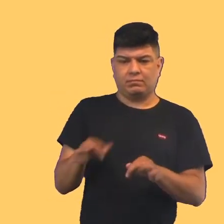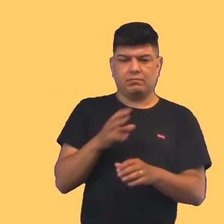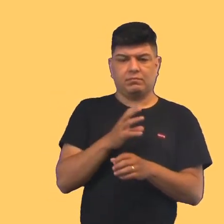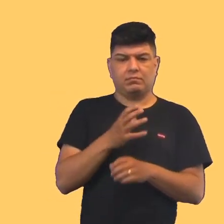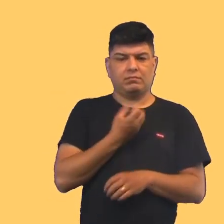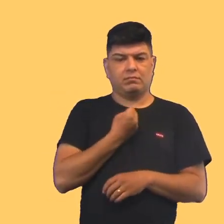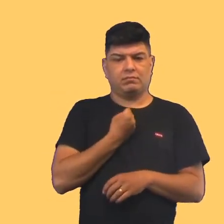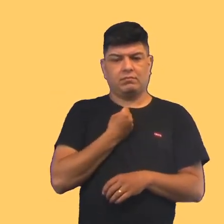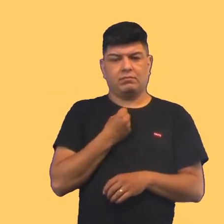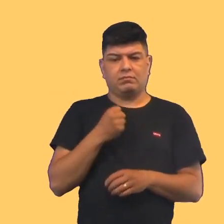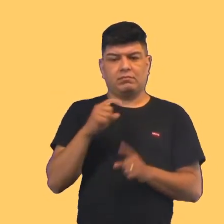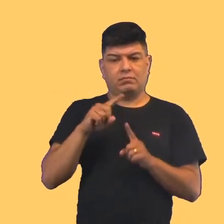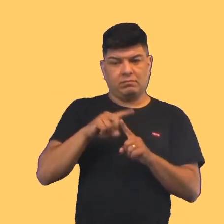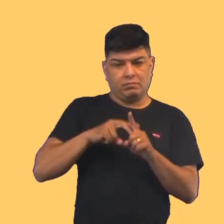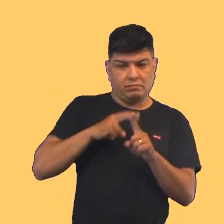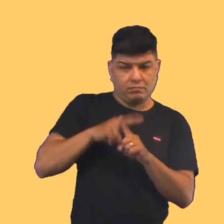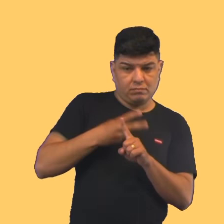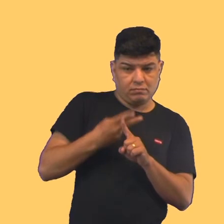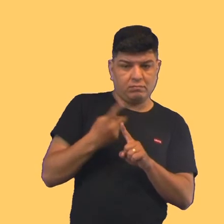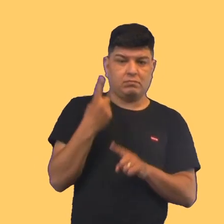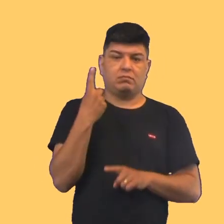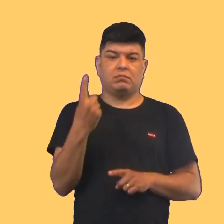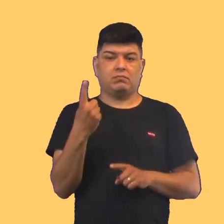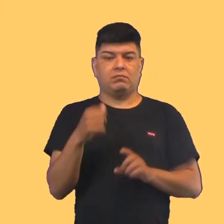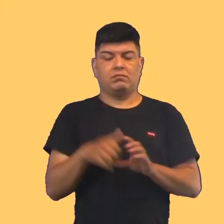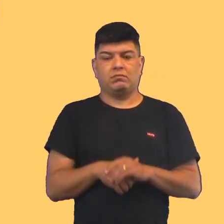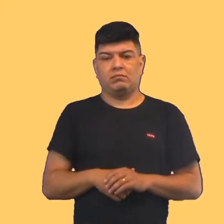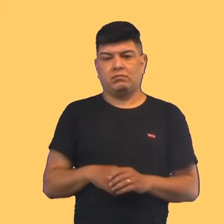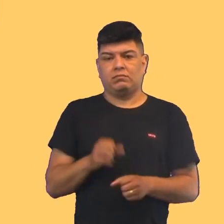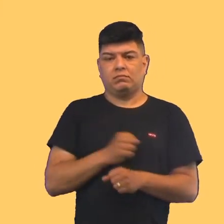e acrescentamos mais um, ano de